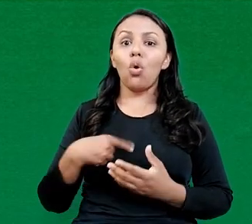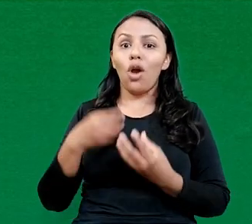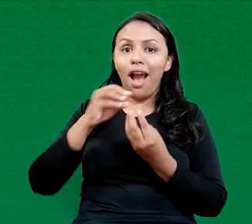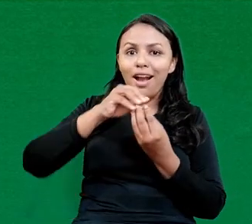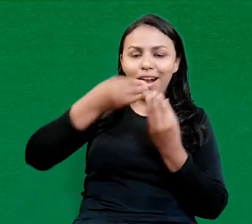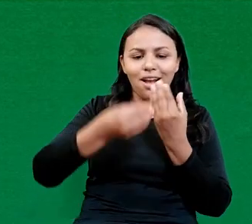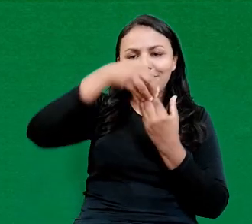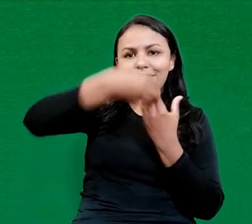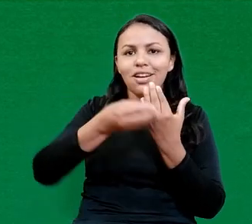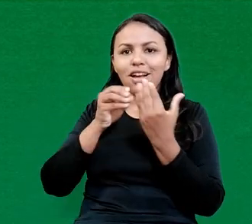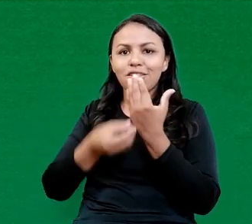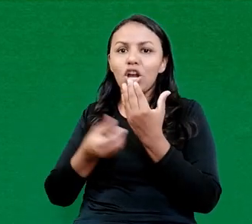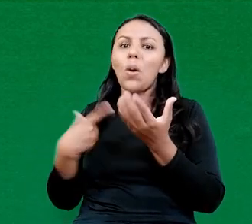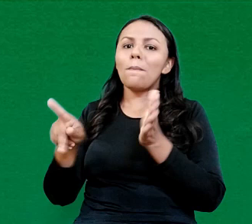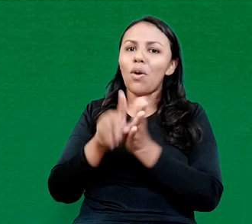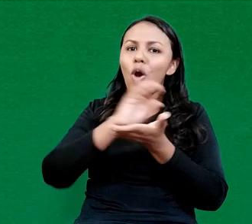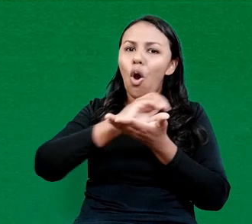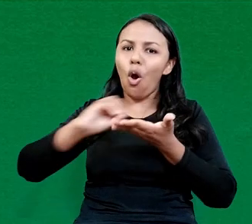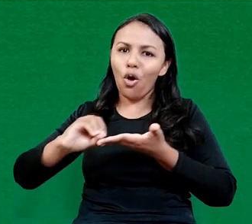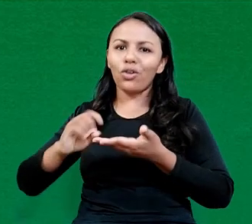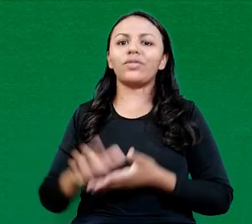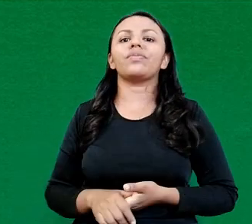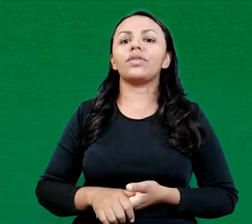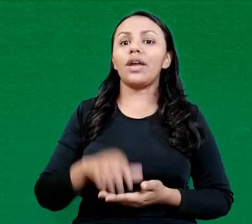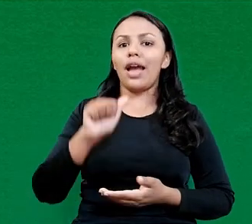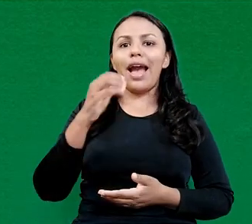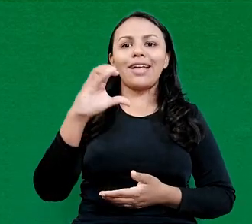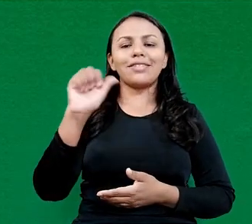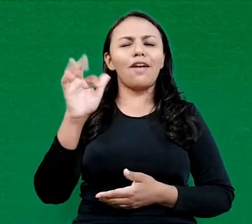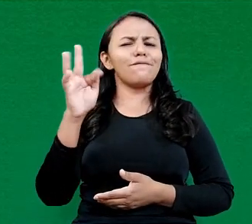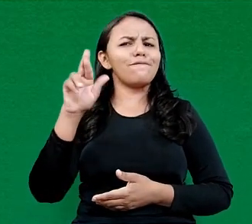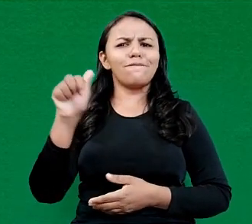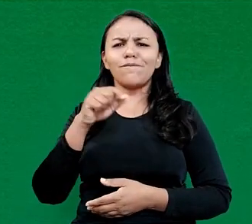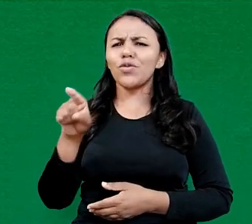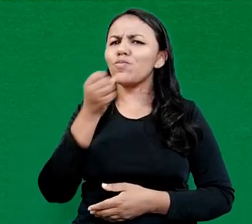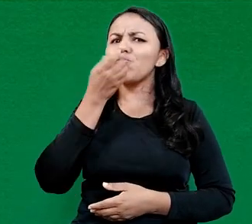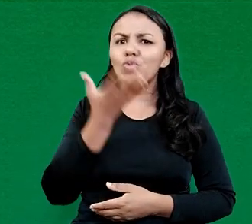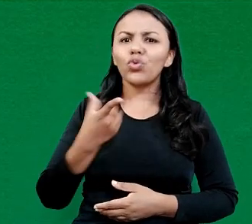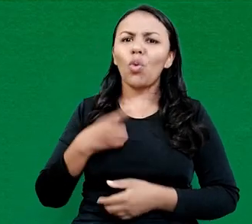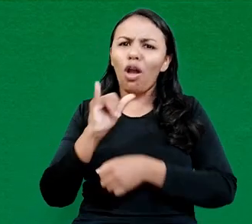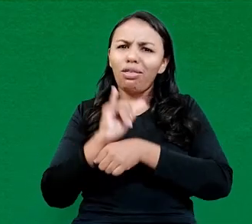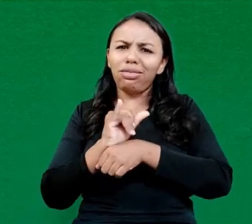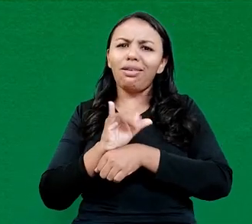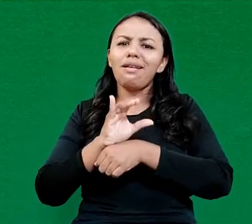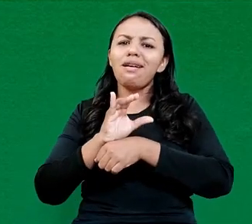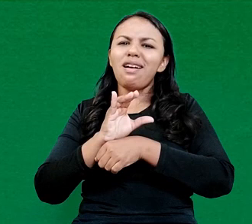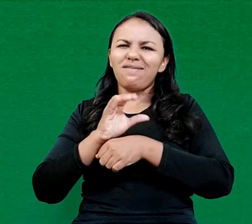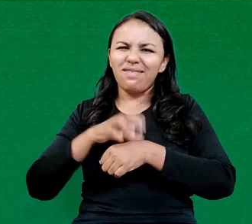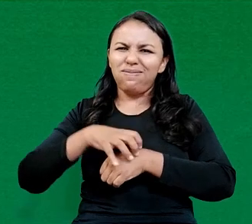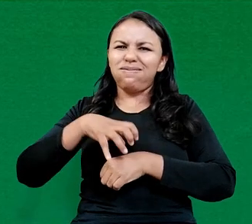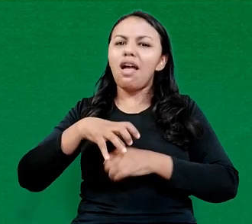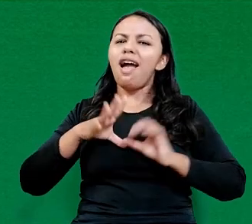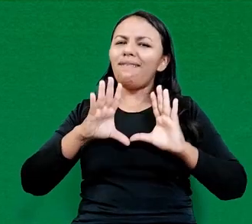dos alimentos que sejam orgânicos. Você tem o açafrão, a cúrcuma, excelente anti-inflamatório. A batata yacon,